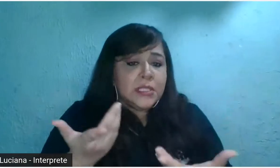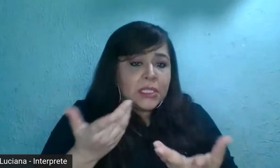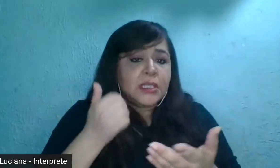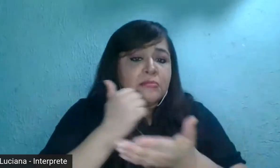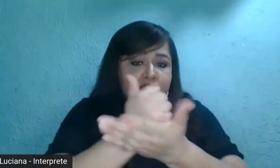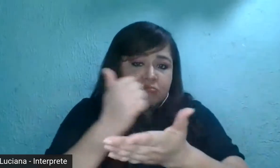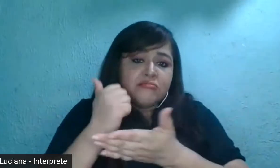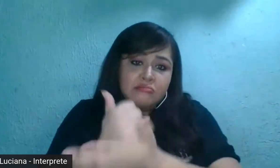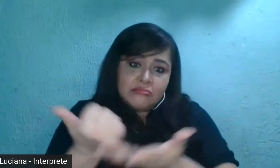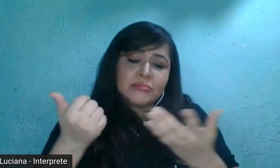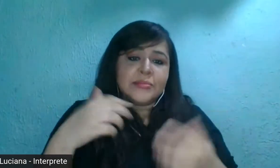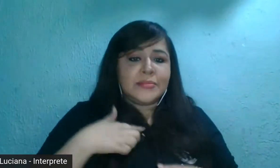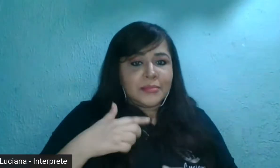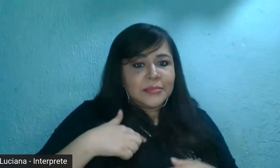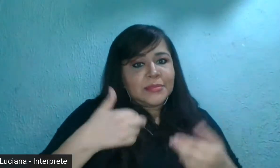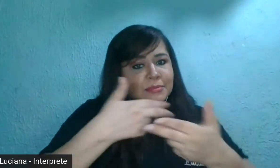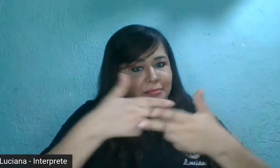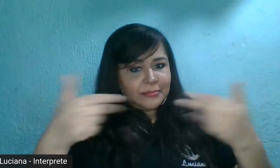qualidade.